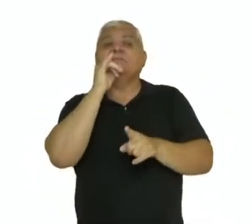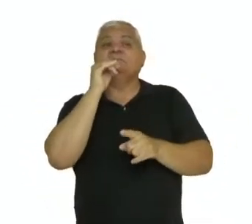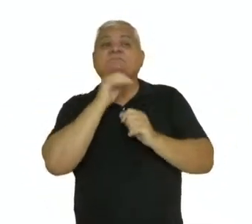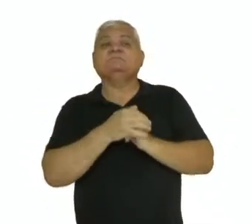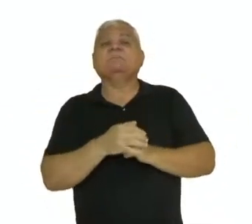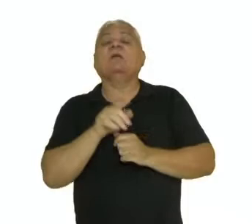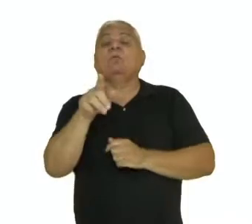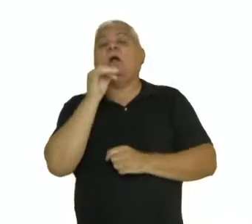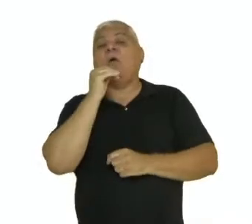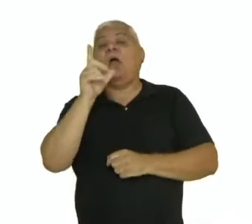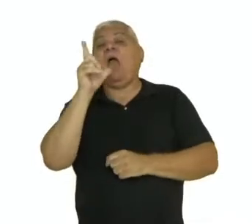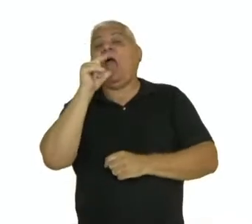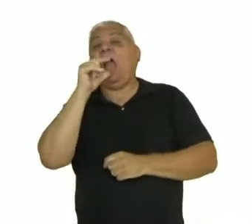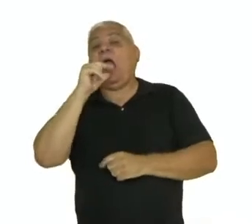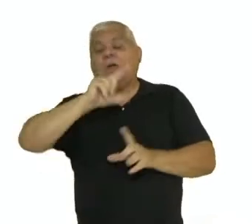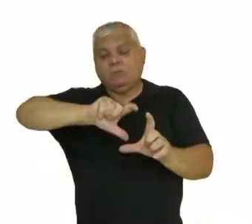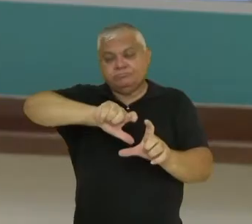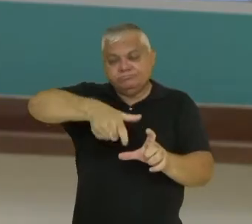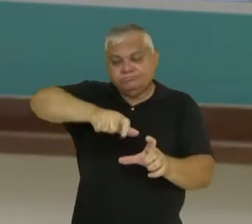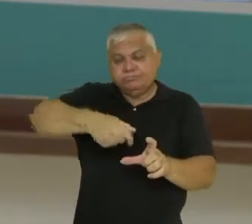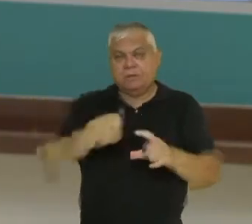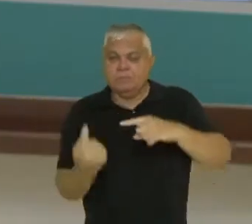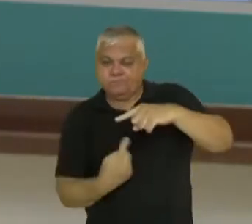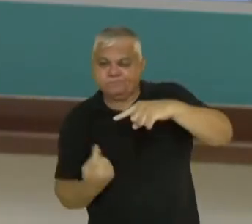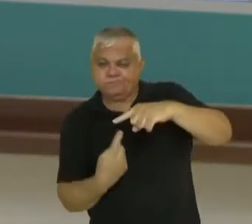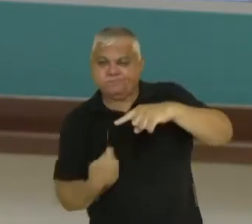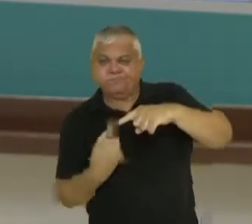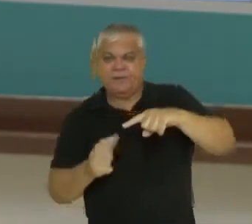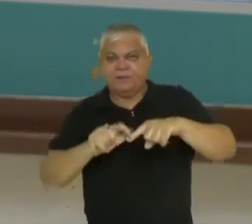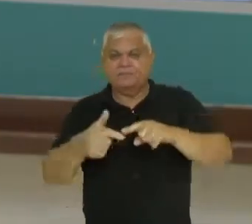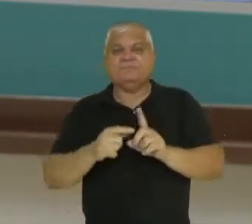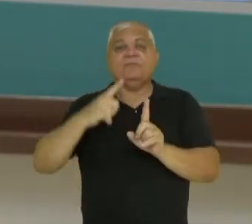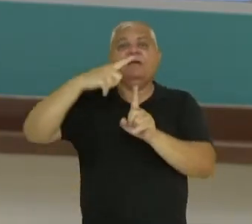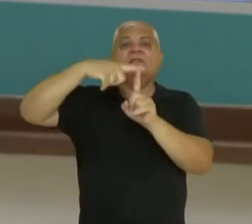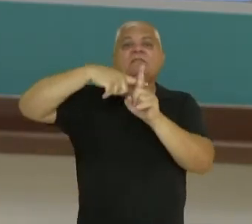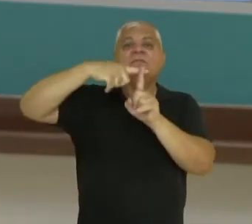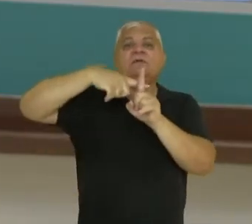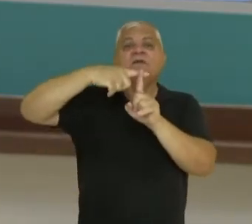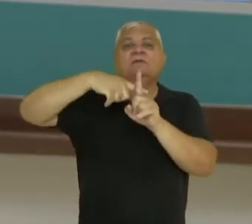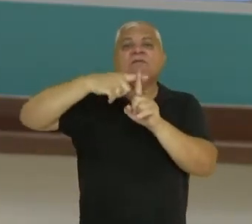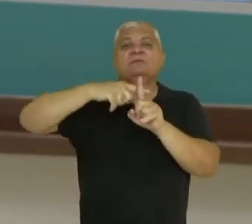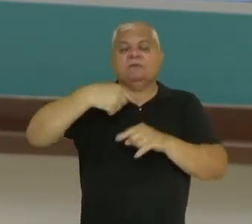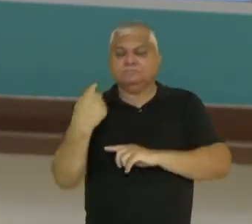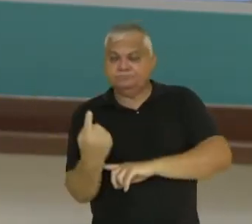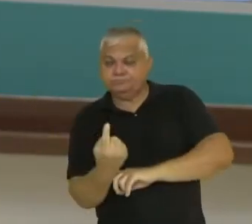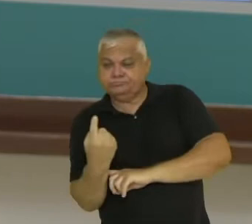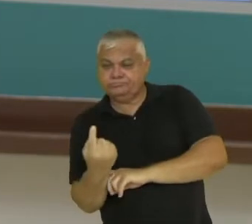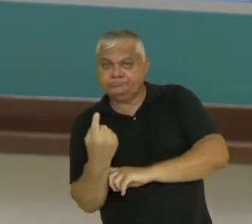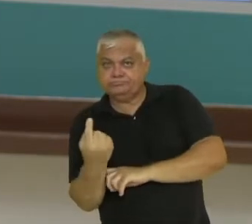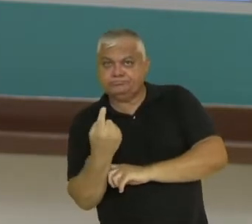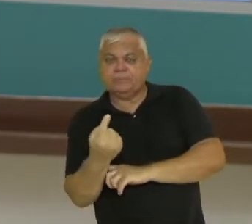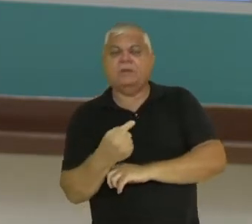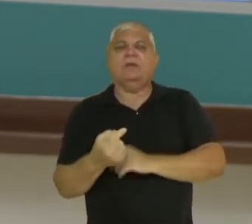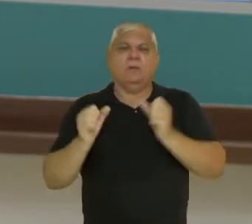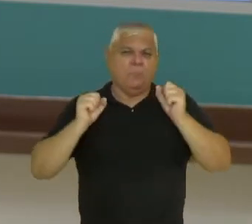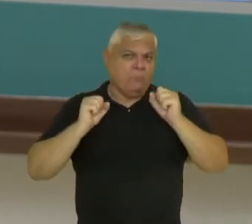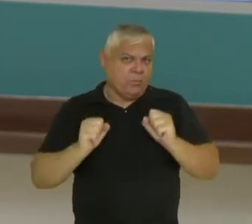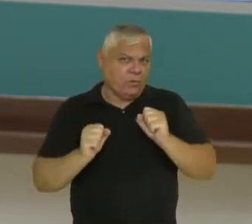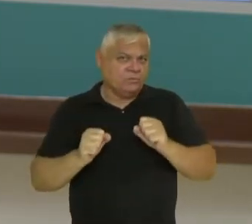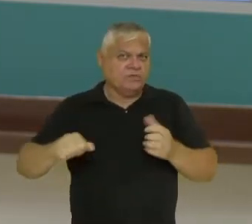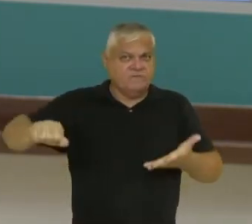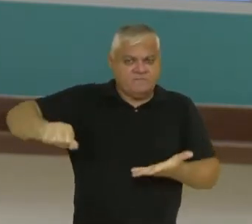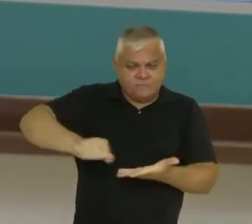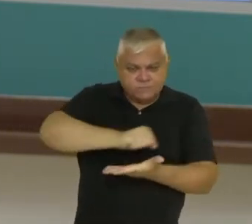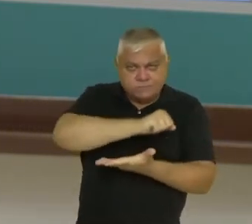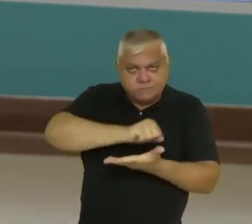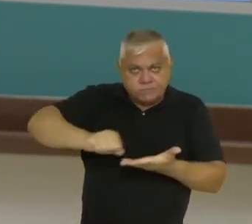ciclo que você pode usar na máquina, indica também a temperatura da máquina de secar e se você pode ou não utilizar o ferro e